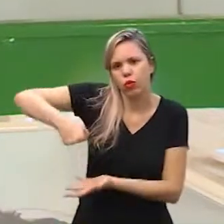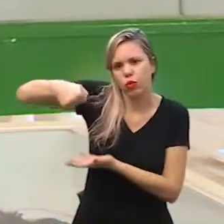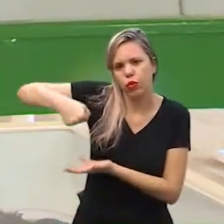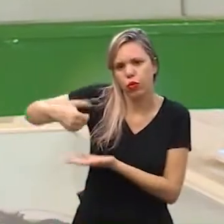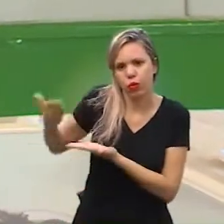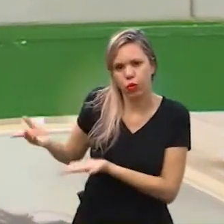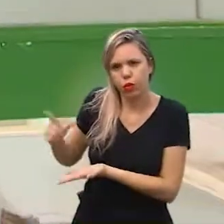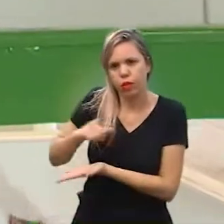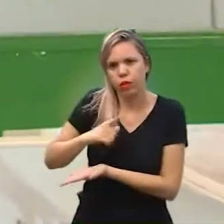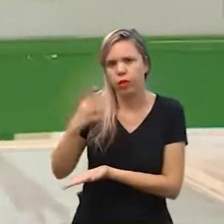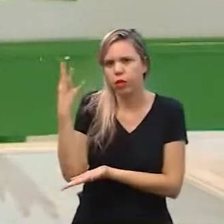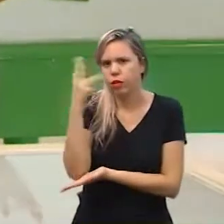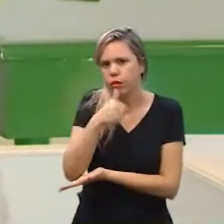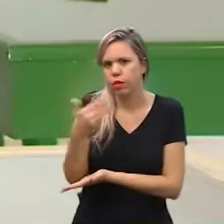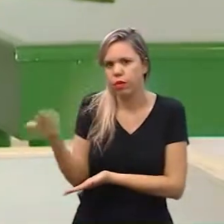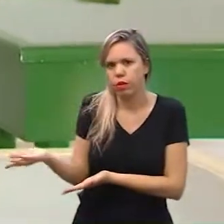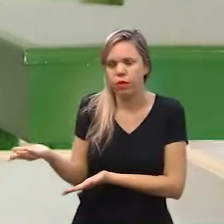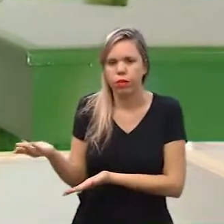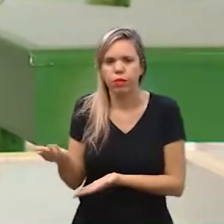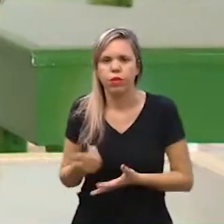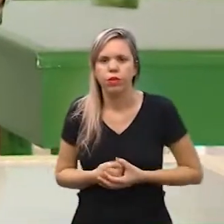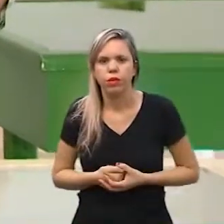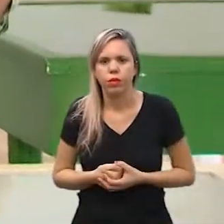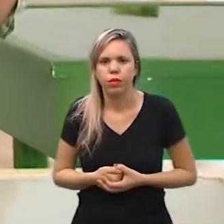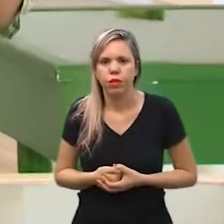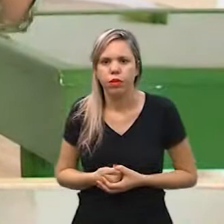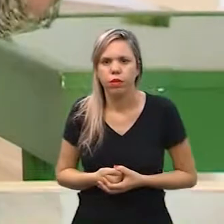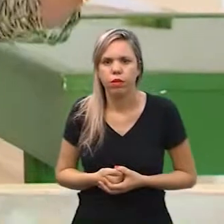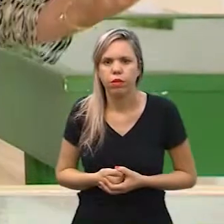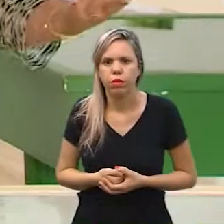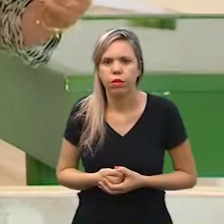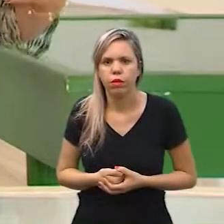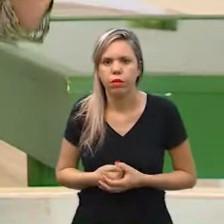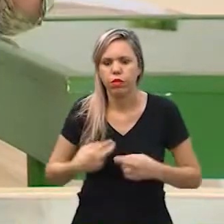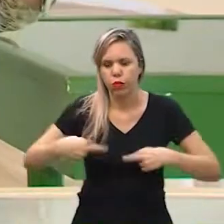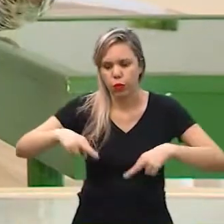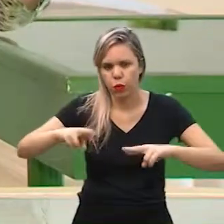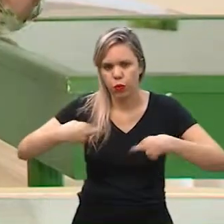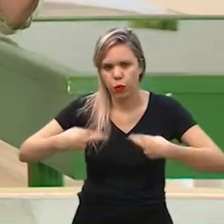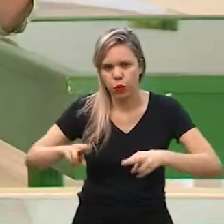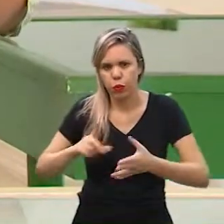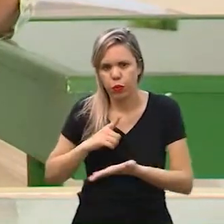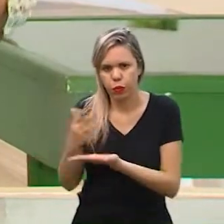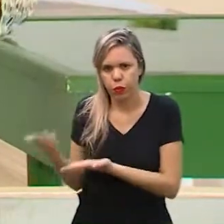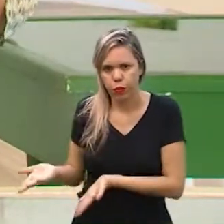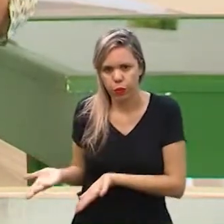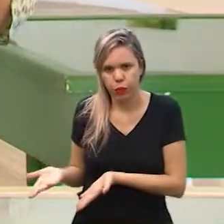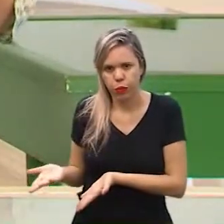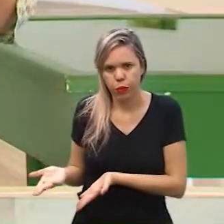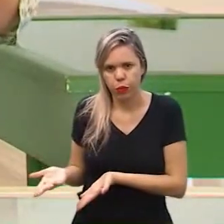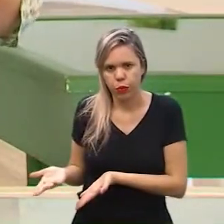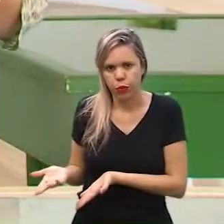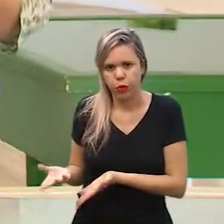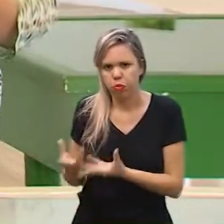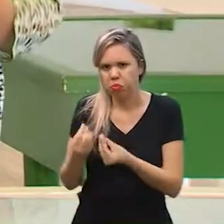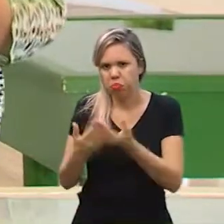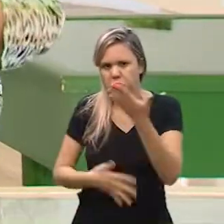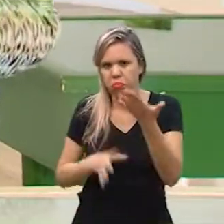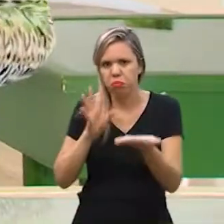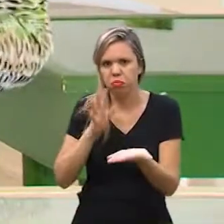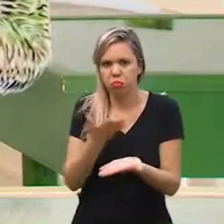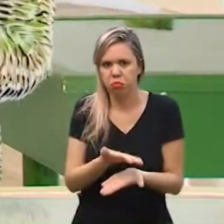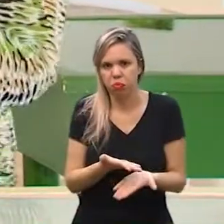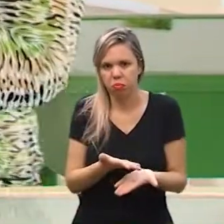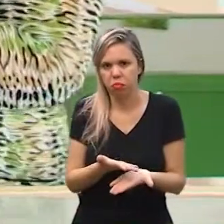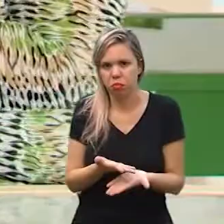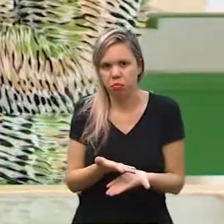cestarias. Nós temos lindas cestarias aqui no nosso acervo, redes. Tem muita coisa legal, né?